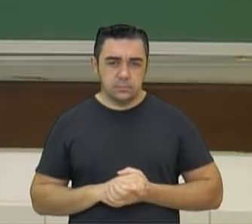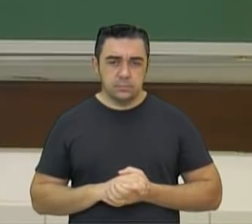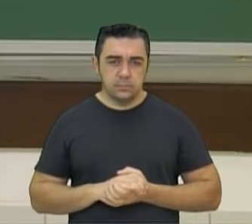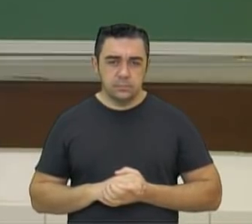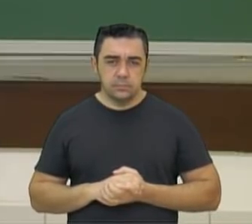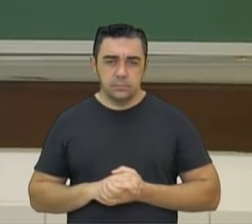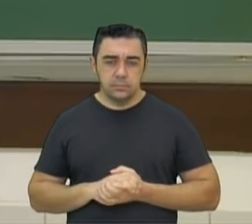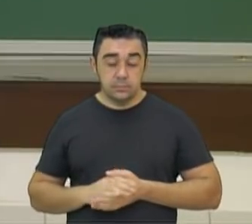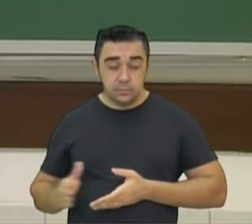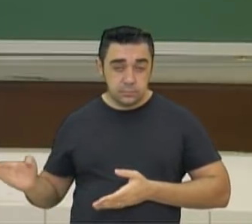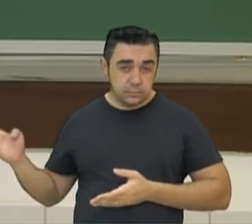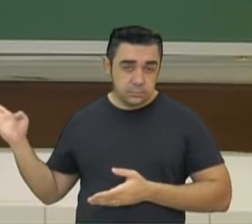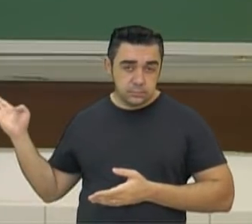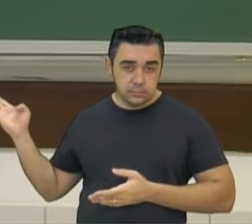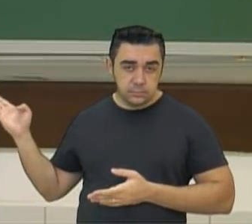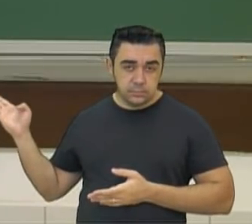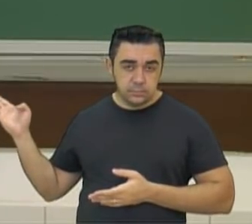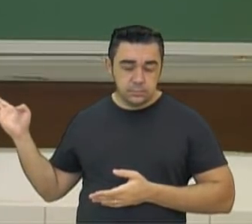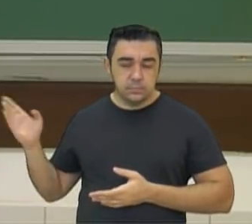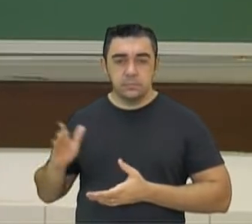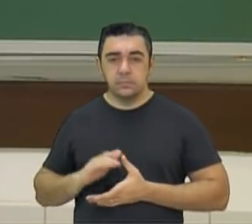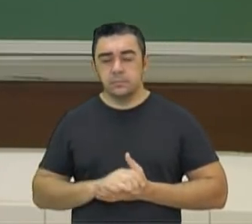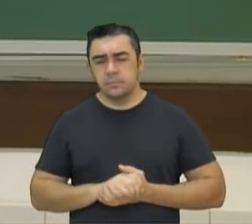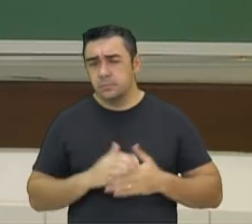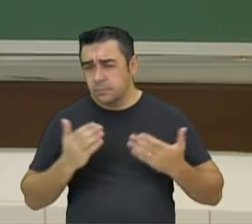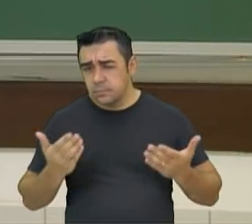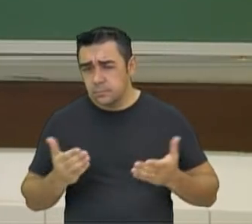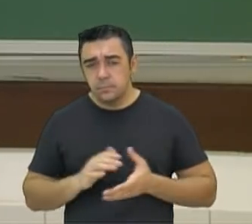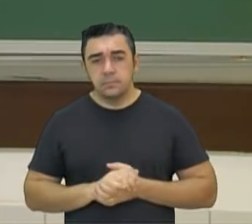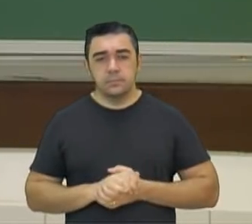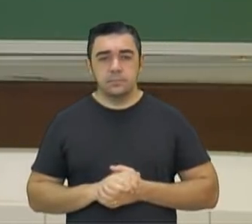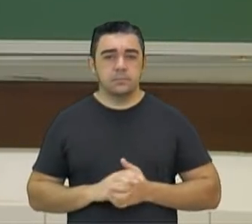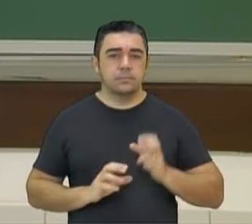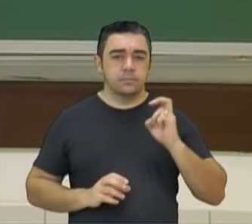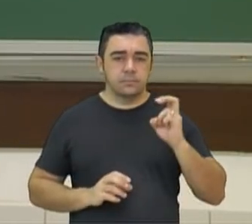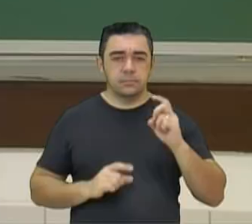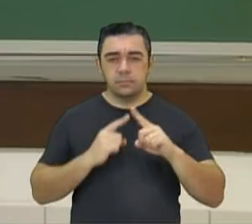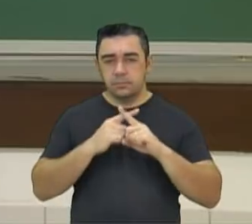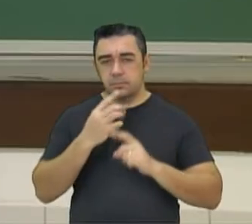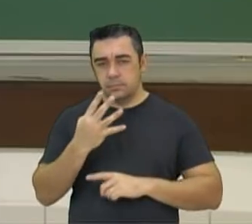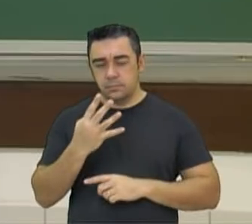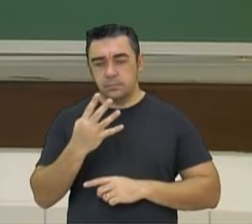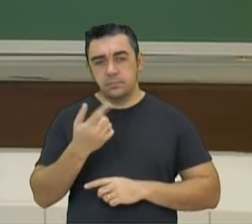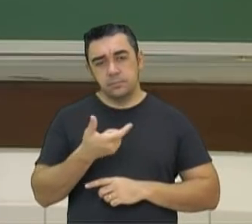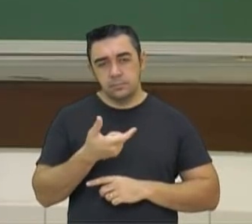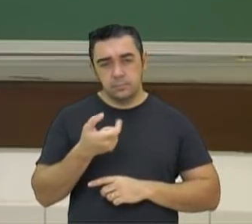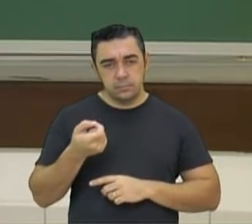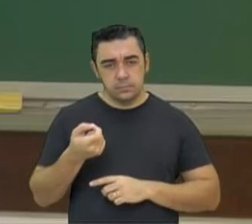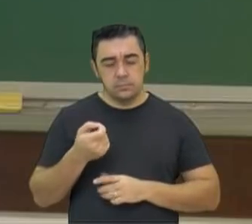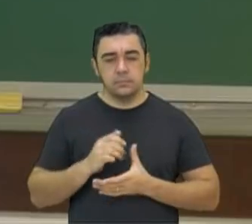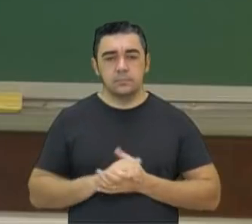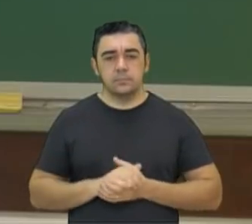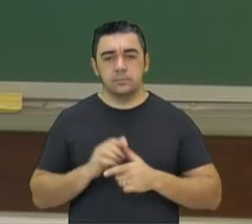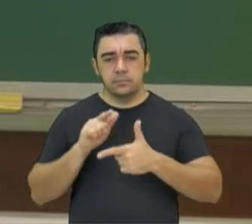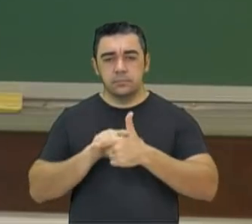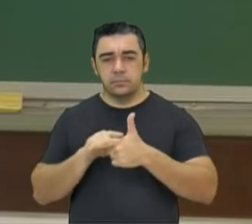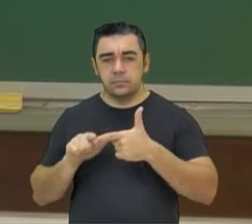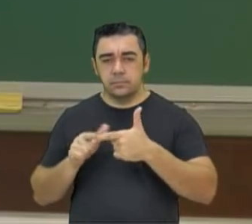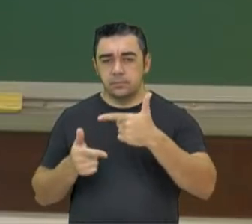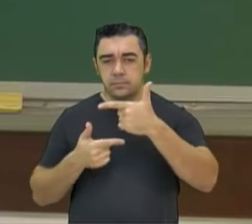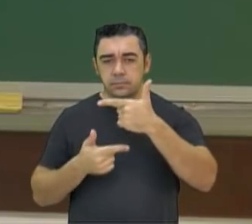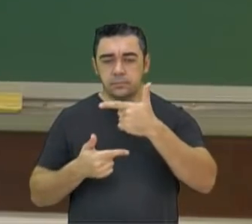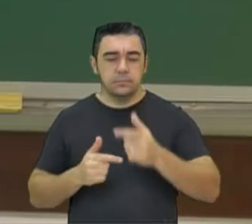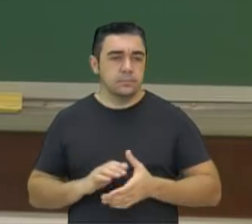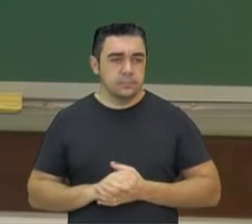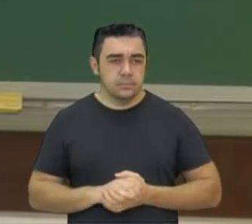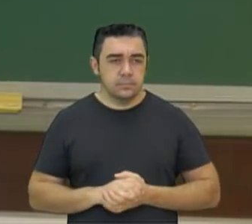É a mesma coisa que 2 vezes 1. Então, nós temos que 5 vezes 4 é 20 e 2 vezes 1